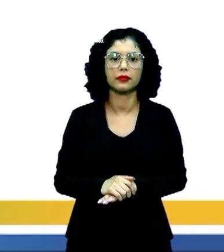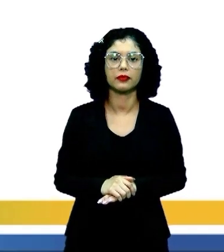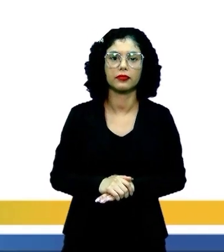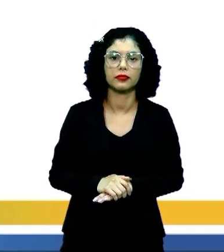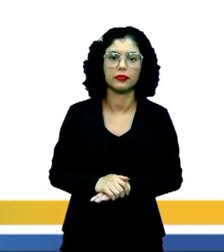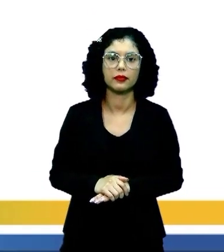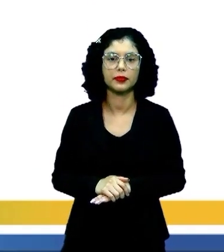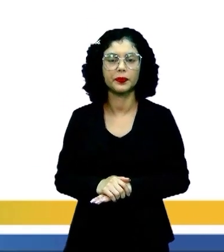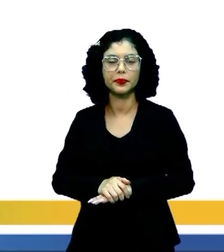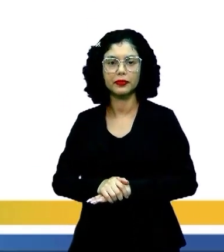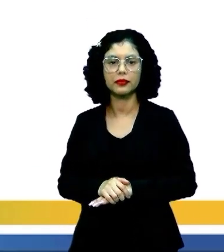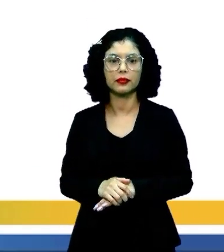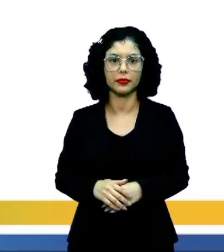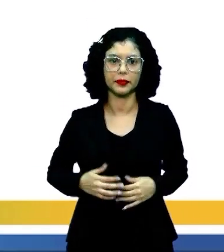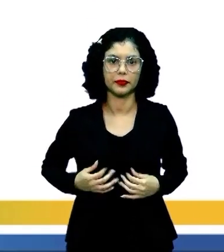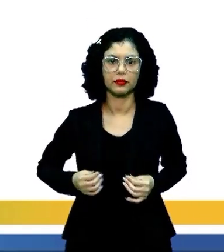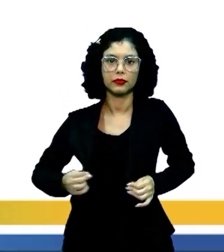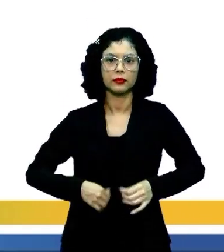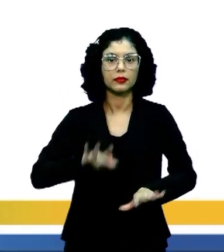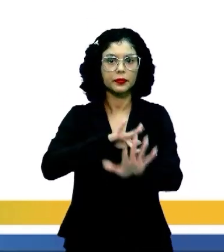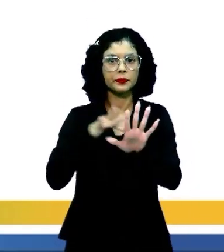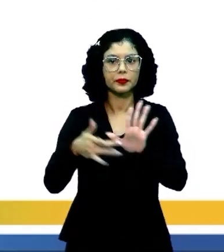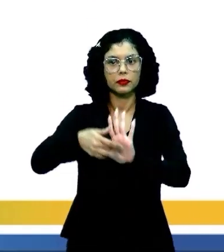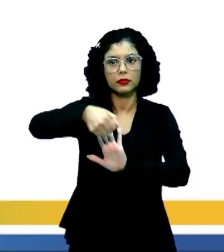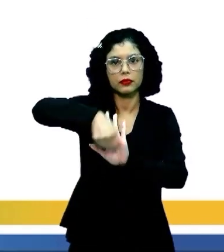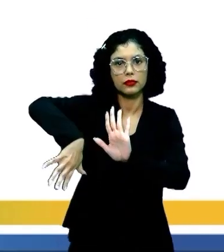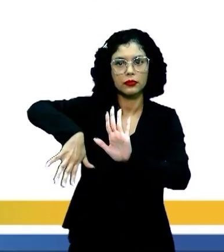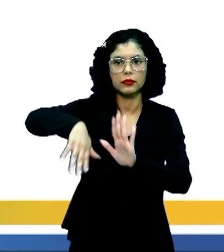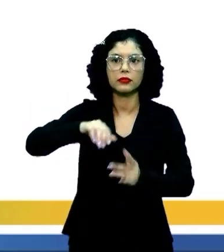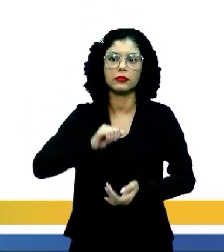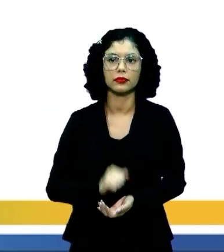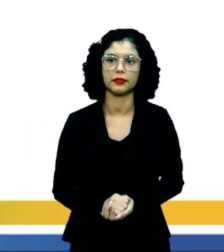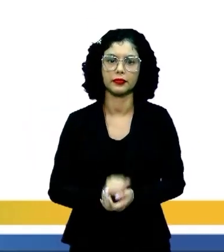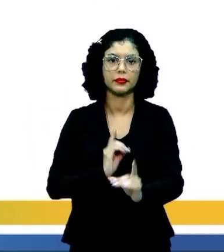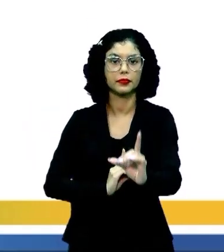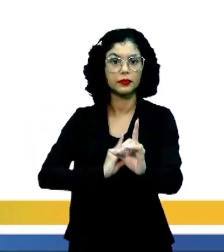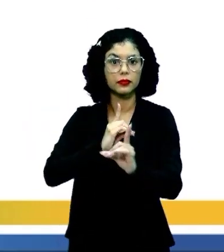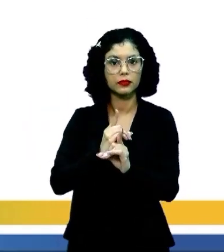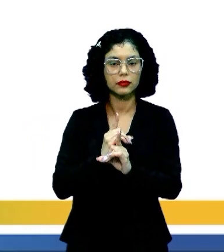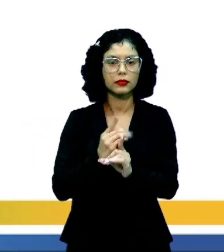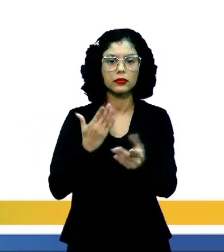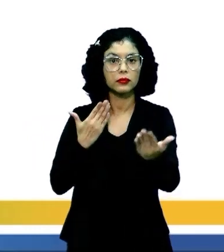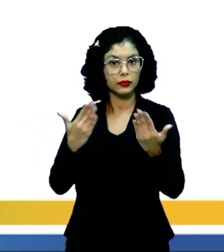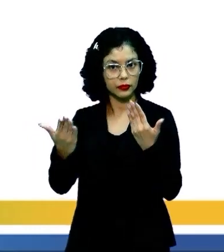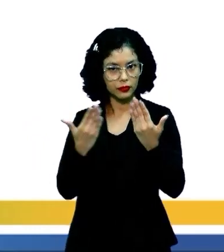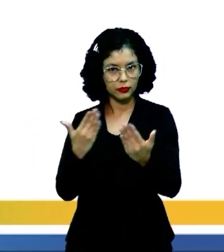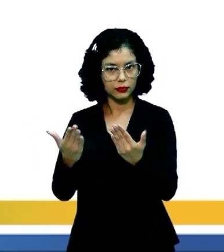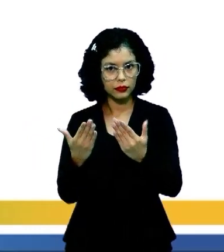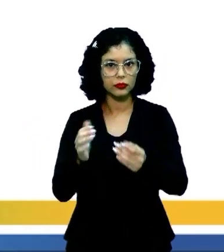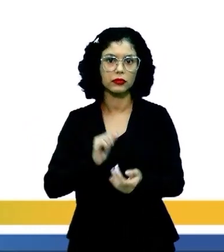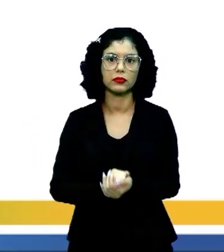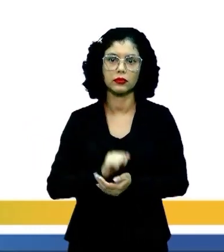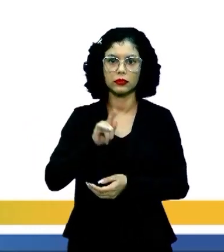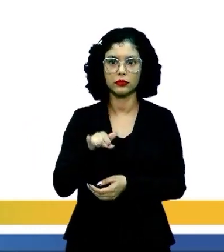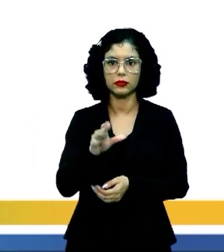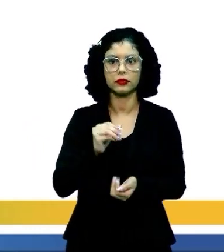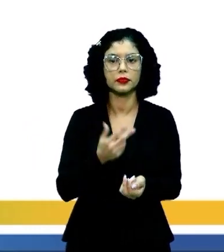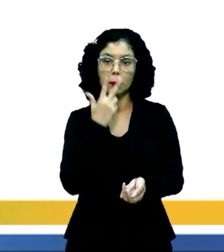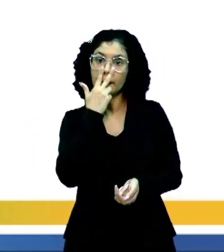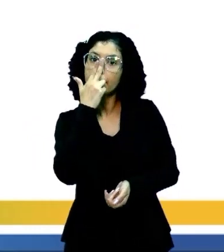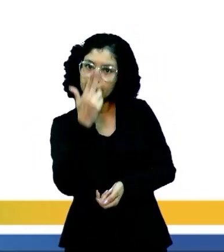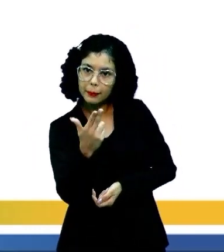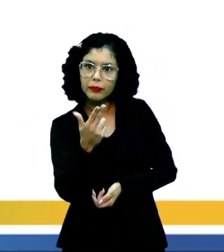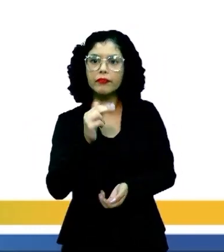diz o enunciado. A metáfora é uma figura de linguagem identificada pela comparação